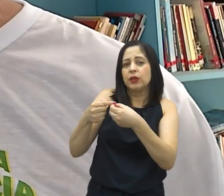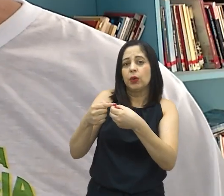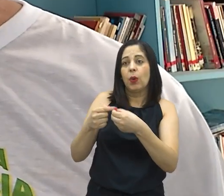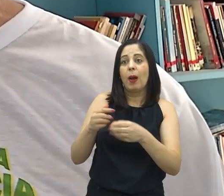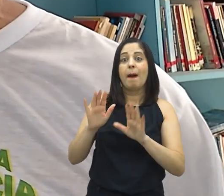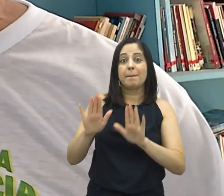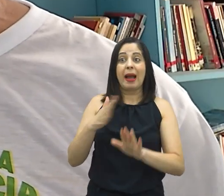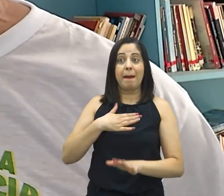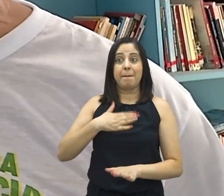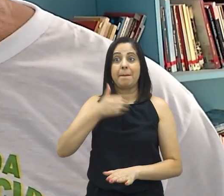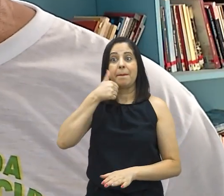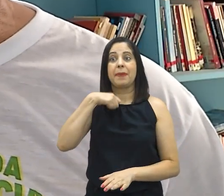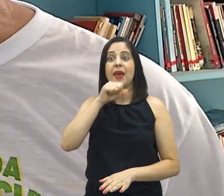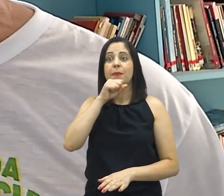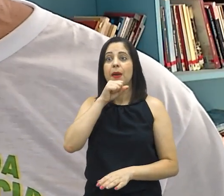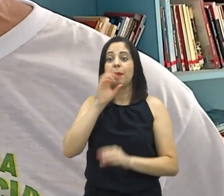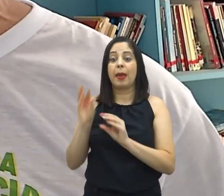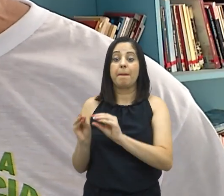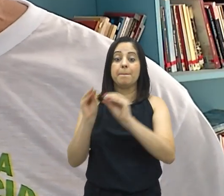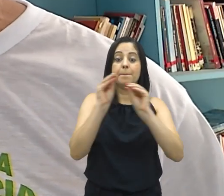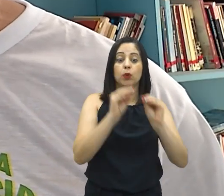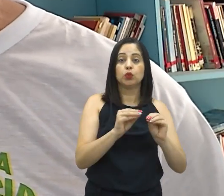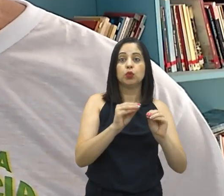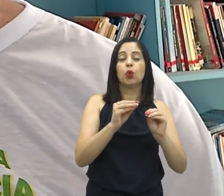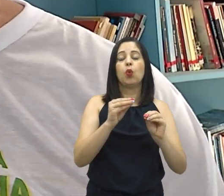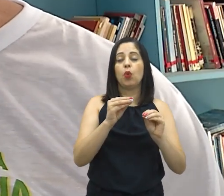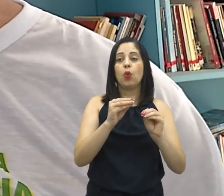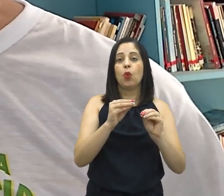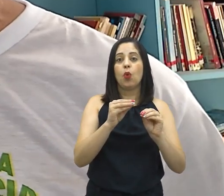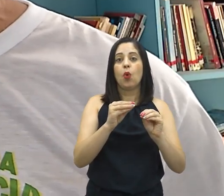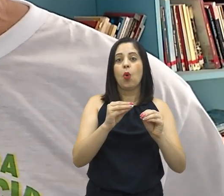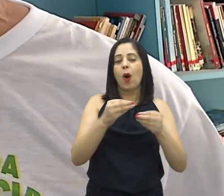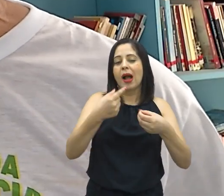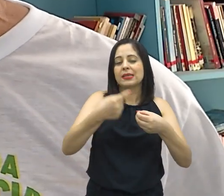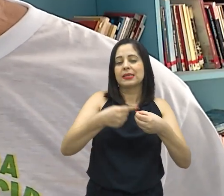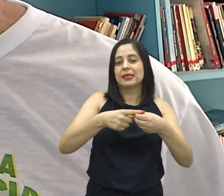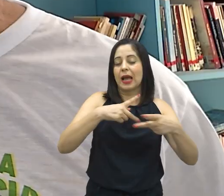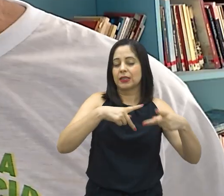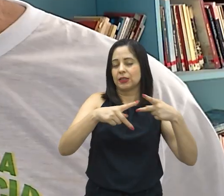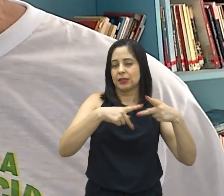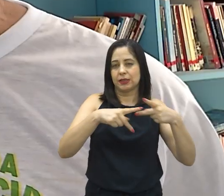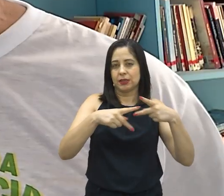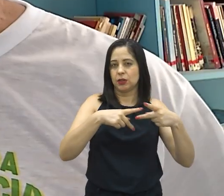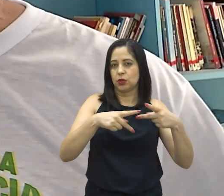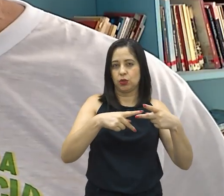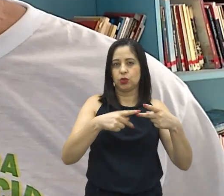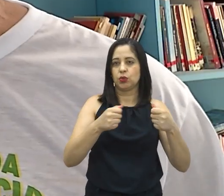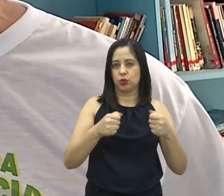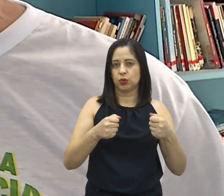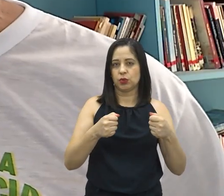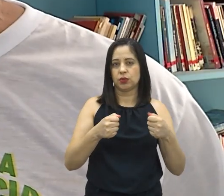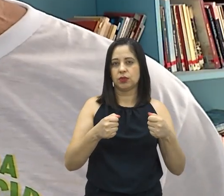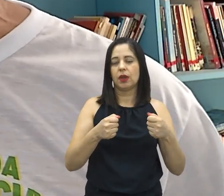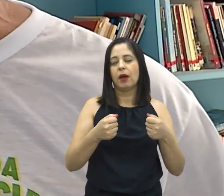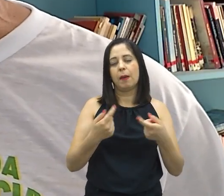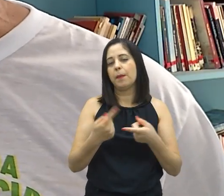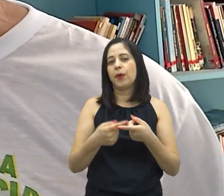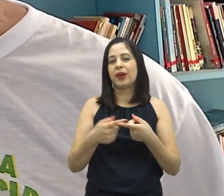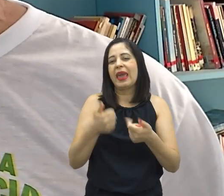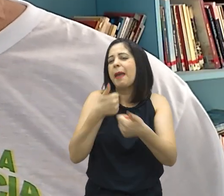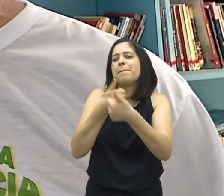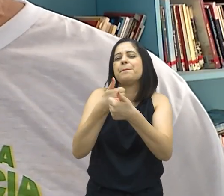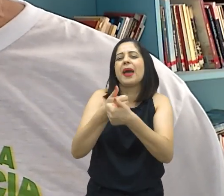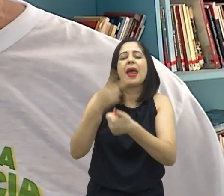vir para uma cidade mais próxima de São Paulo, e São José dos Campos foi a cidade que ela conseguiu à época estar vindo para cá,